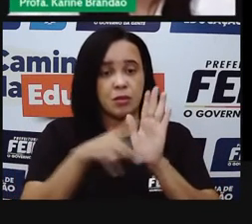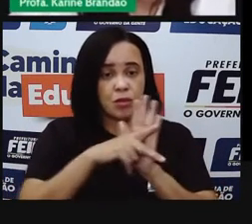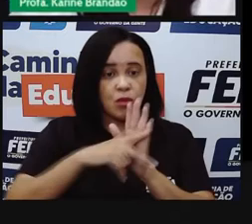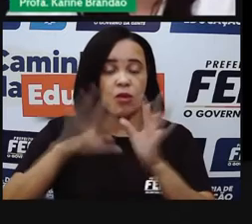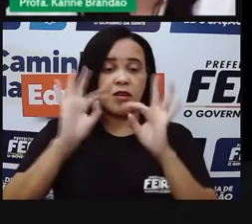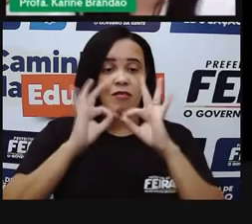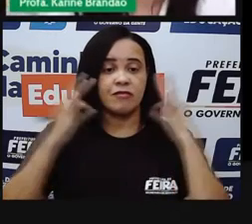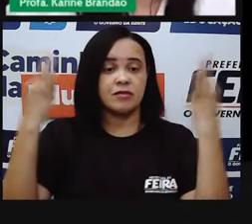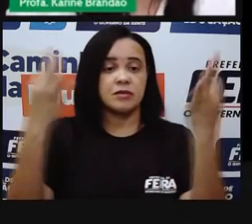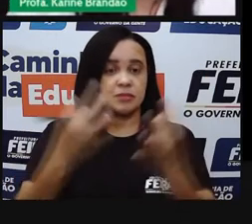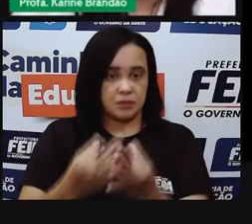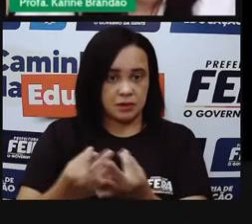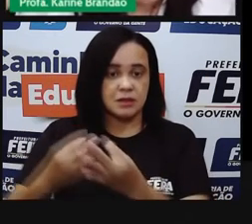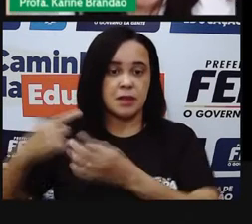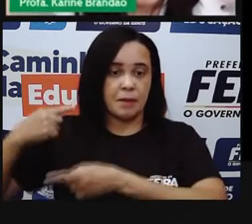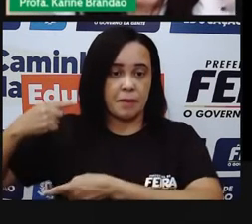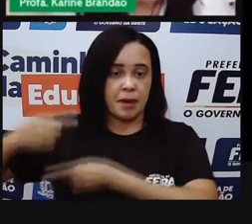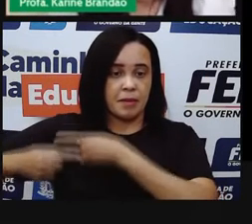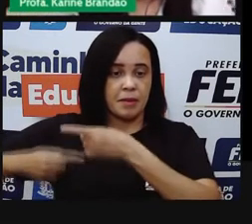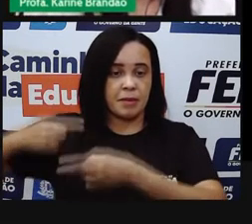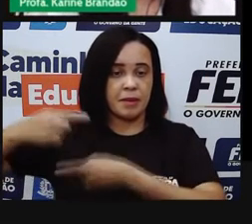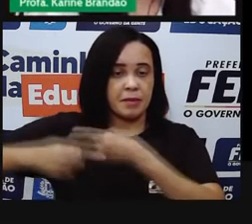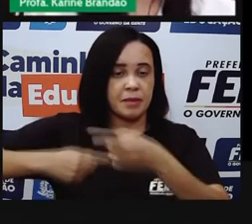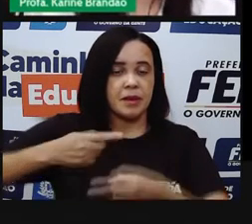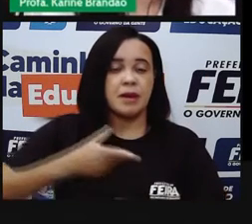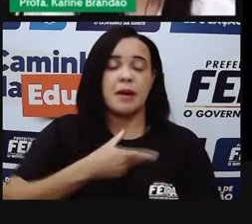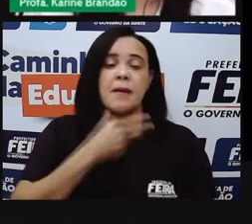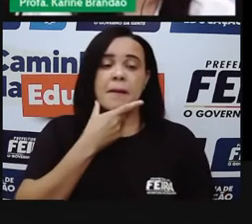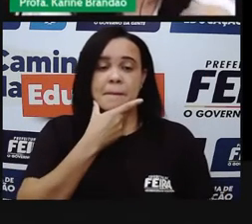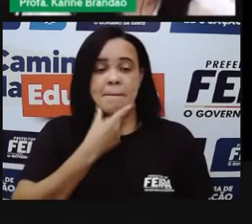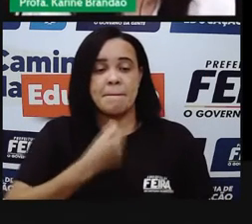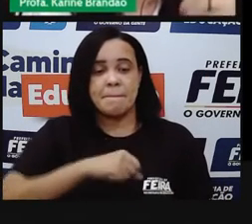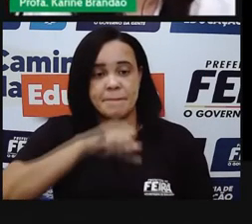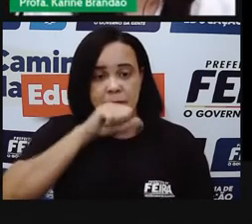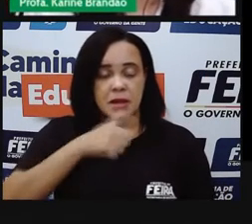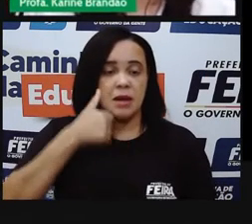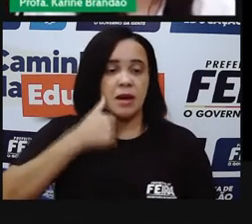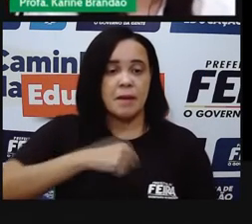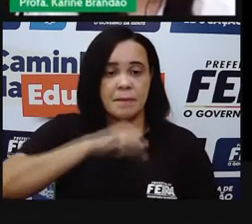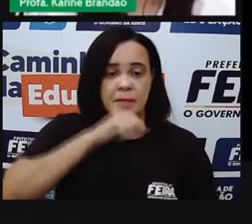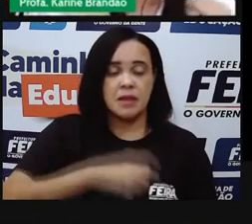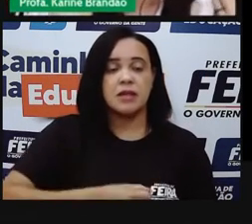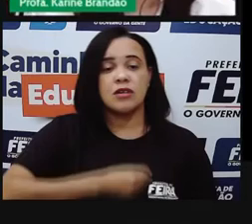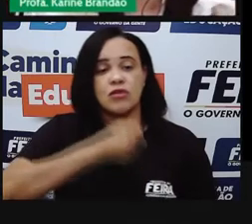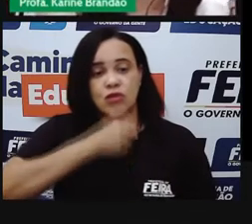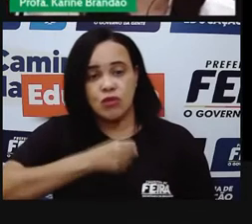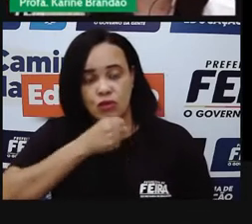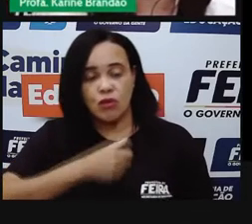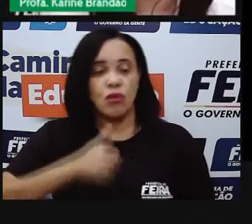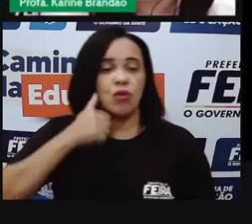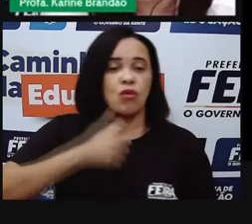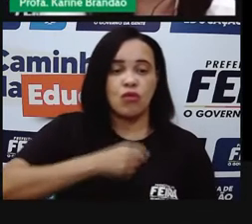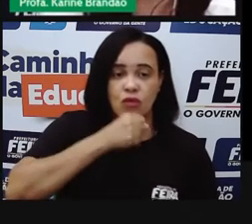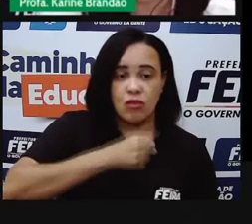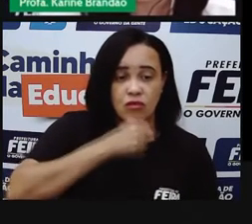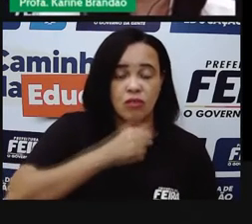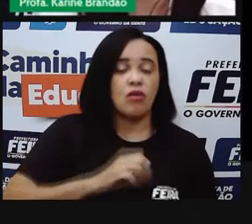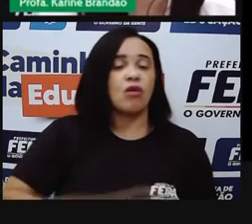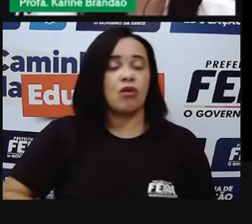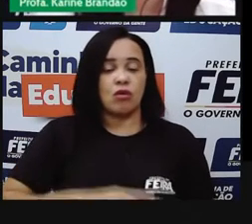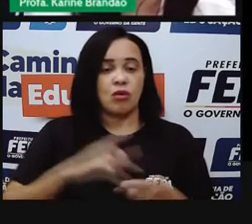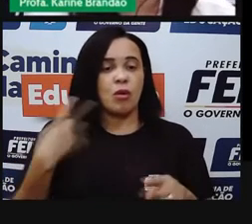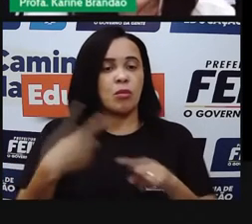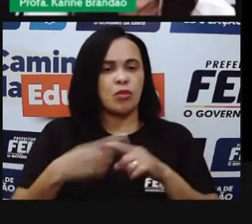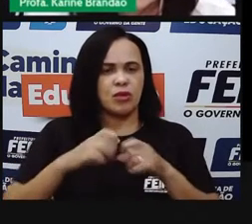dos nossos pais, dos nossos avós, essas informações elas estão num lugar, né, numa estrutura muito específica, chamado o